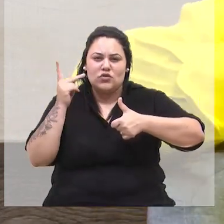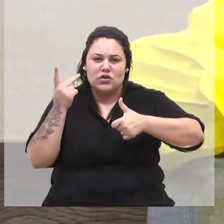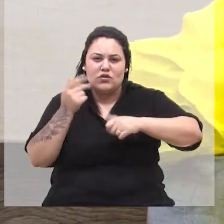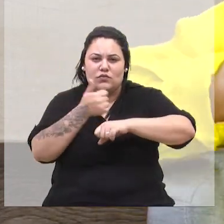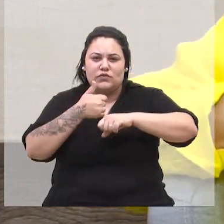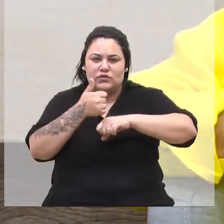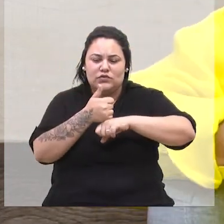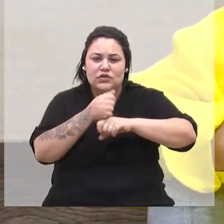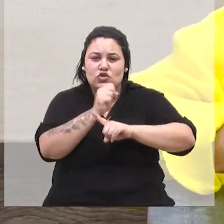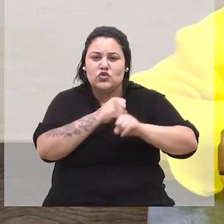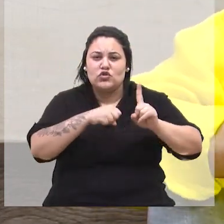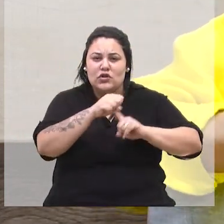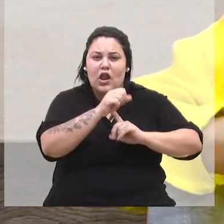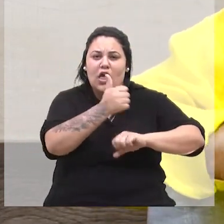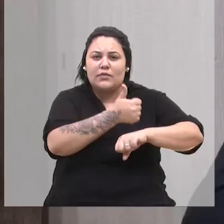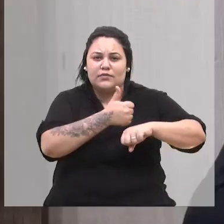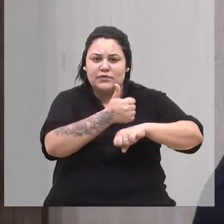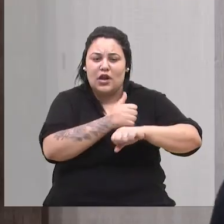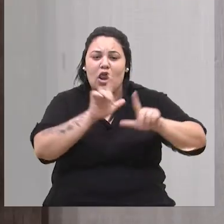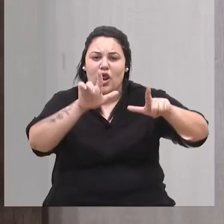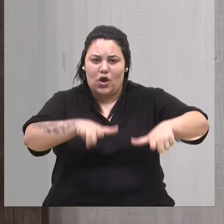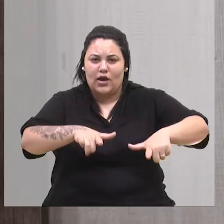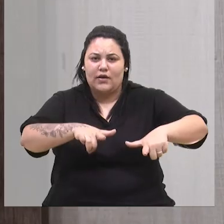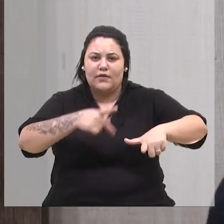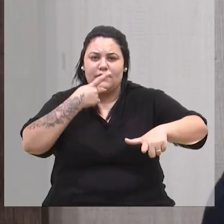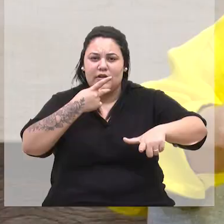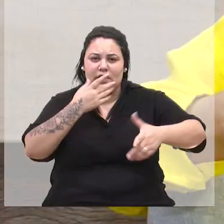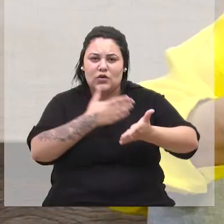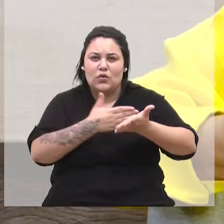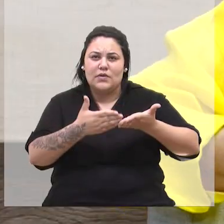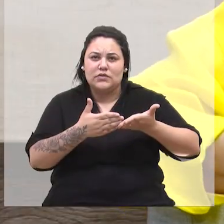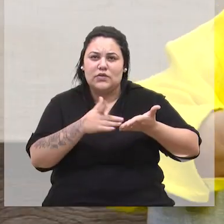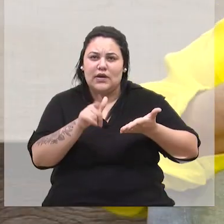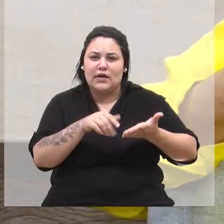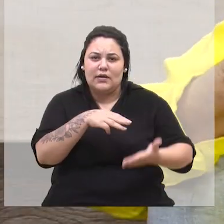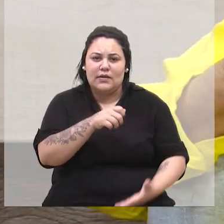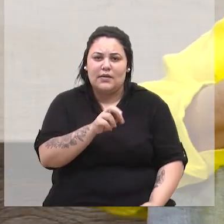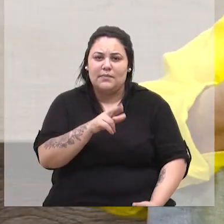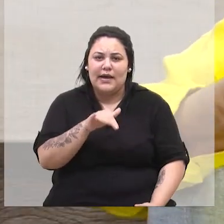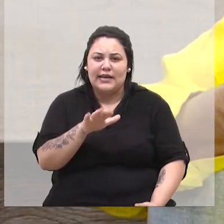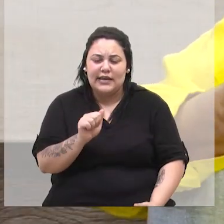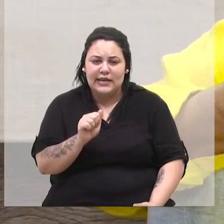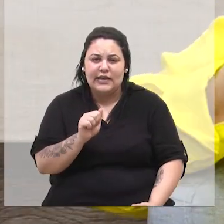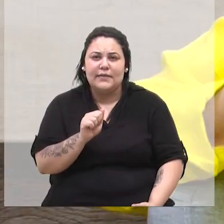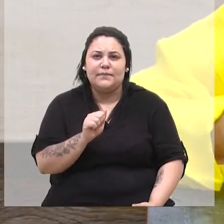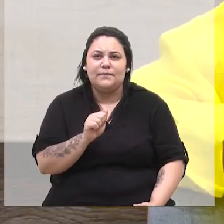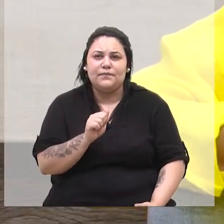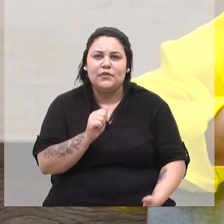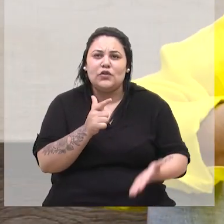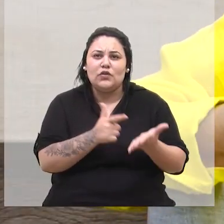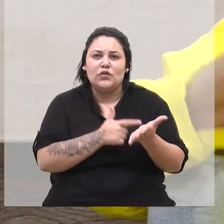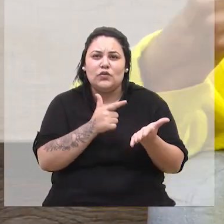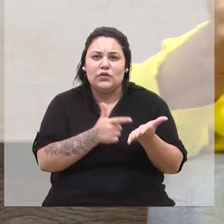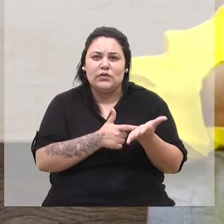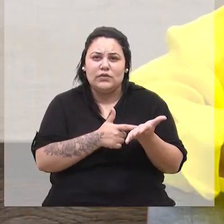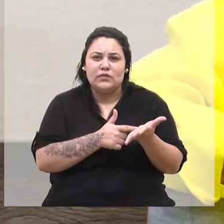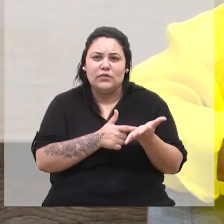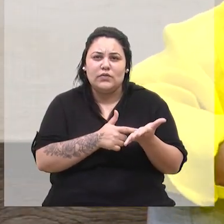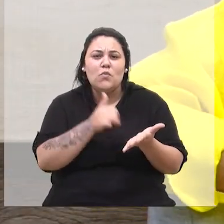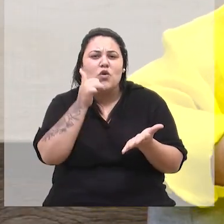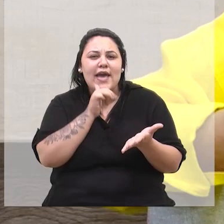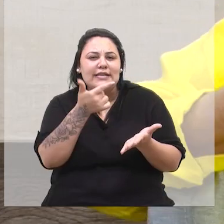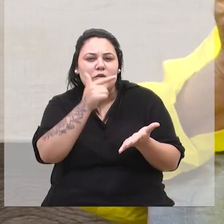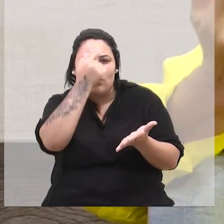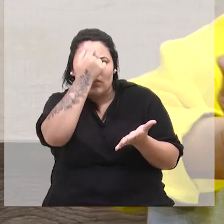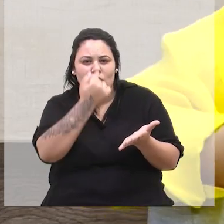e sociólogas a senhora citou locais, várias que eu citei antes. No início da obra, que é a Maria Bel Machado, da obra Mulheres Sem